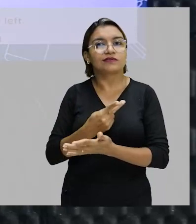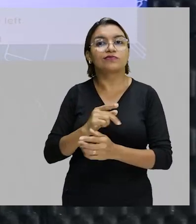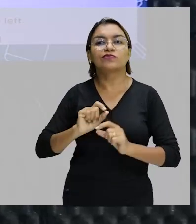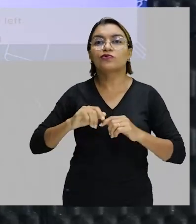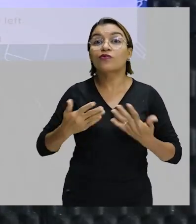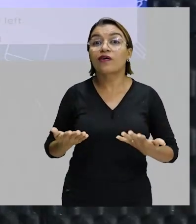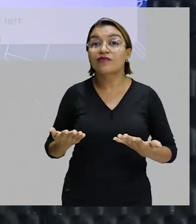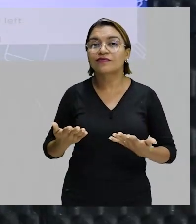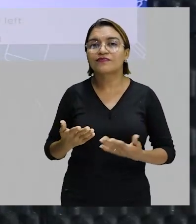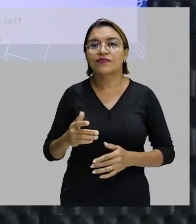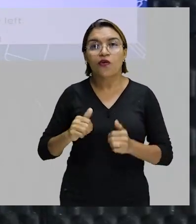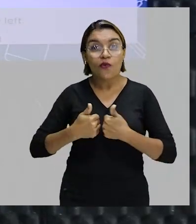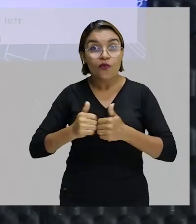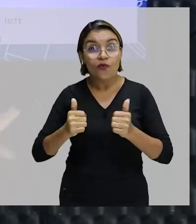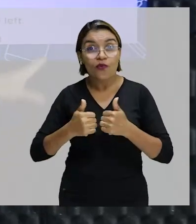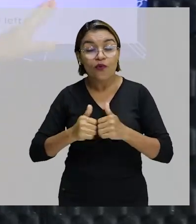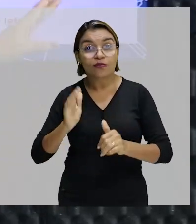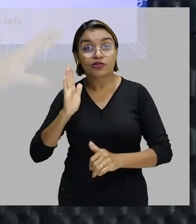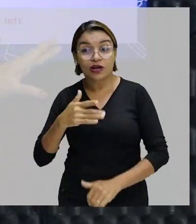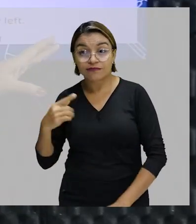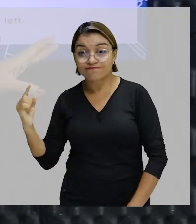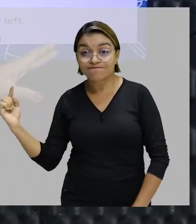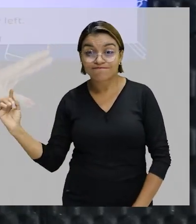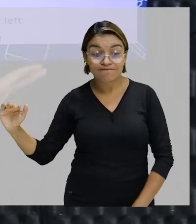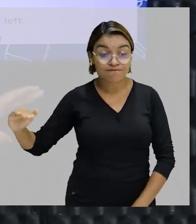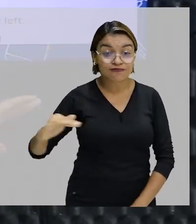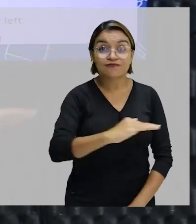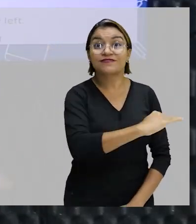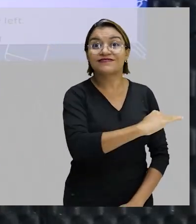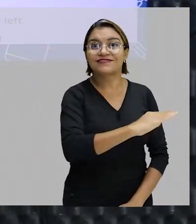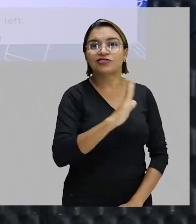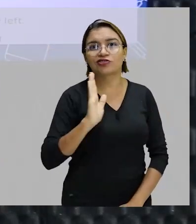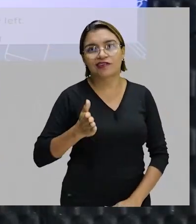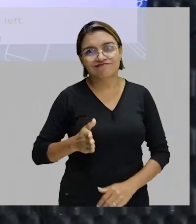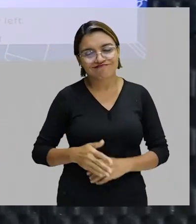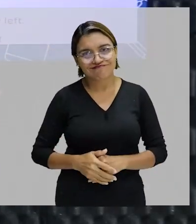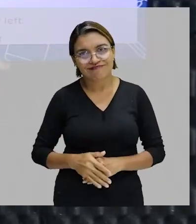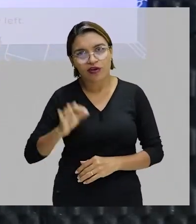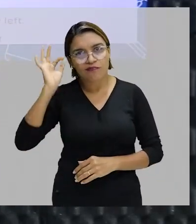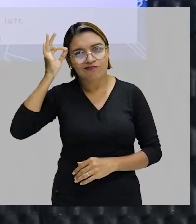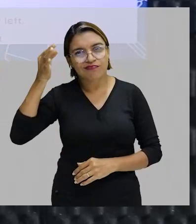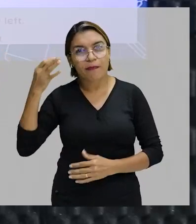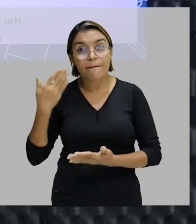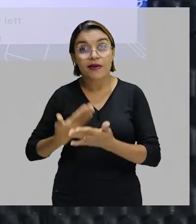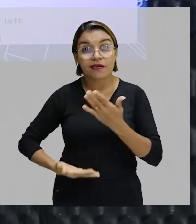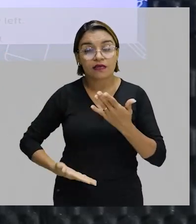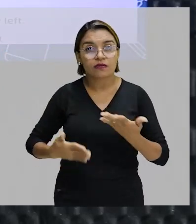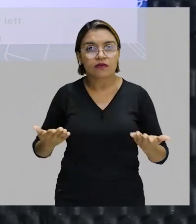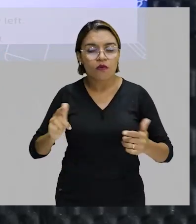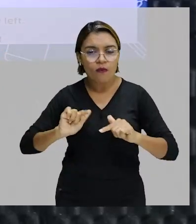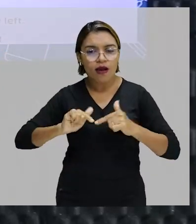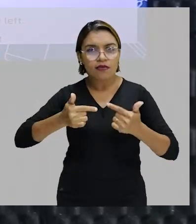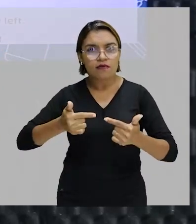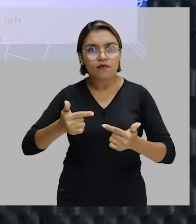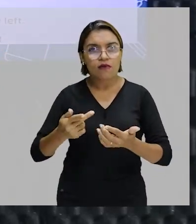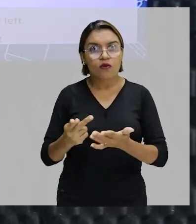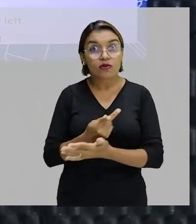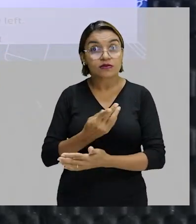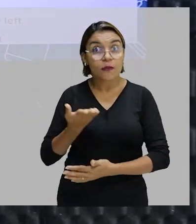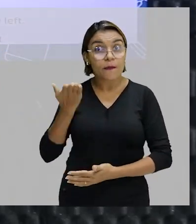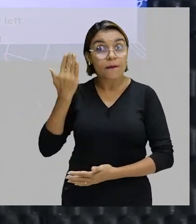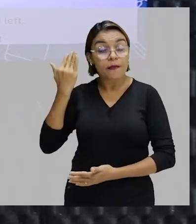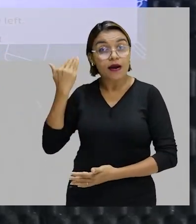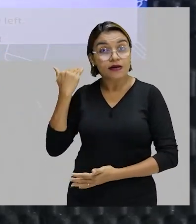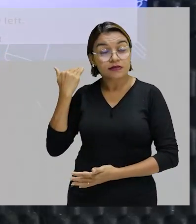Qual evento? O ônibus tinha partido, certo? Então, essa ação que aconteceu no passado,